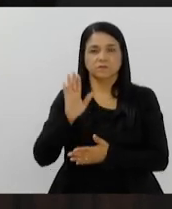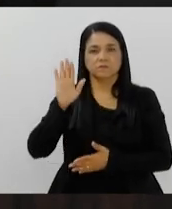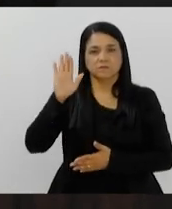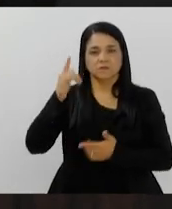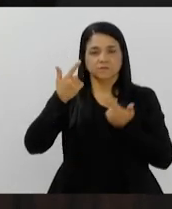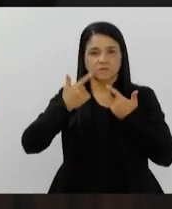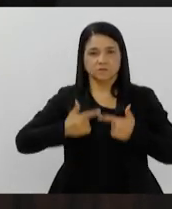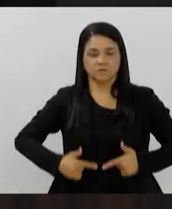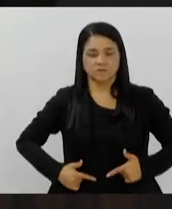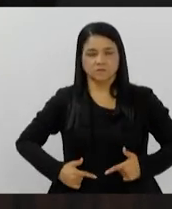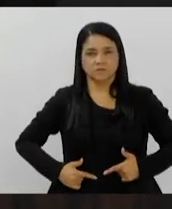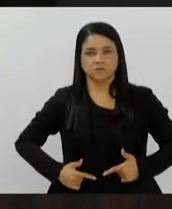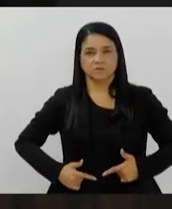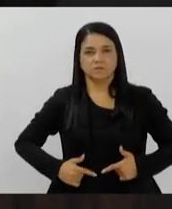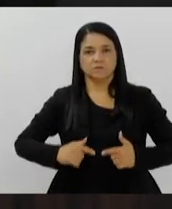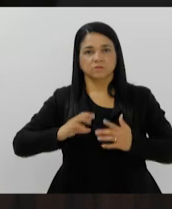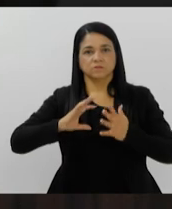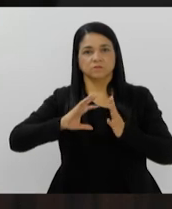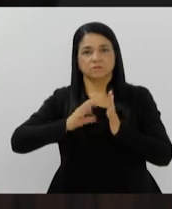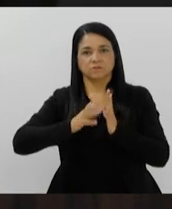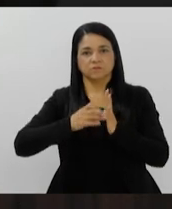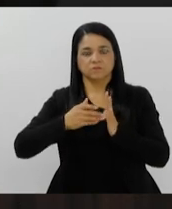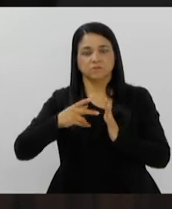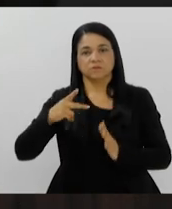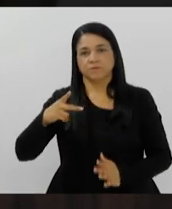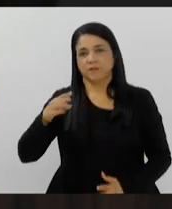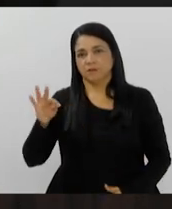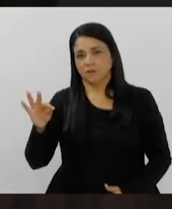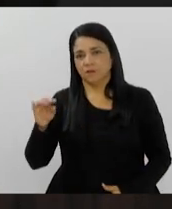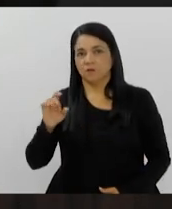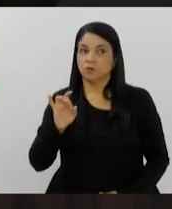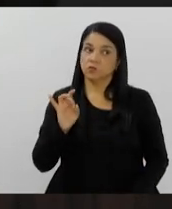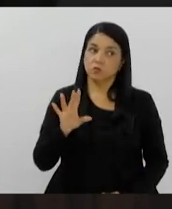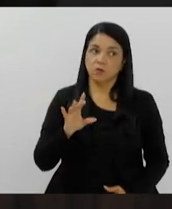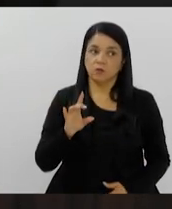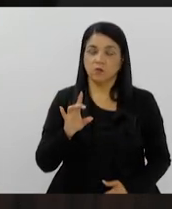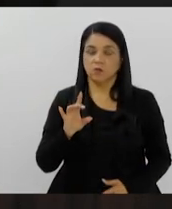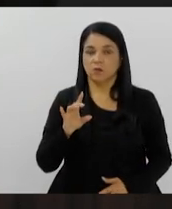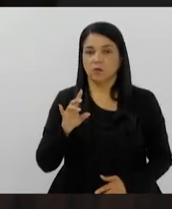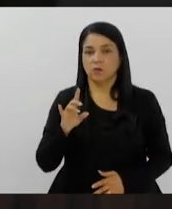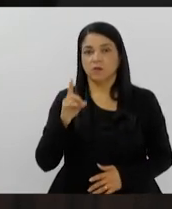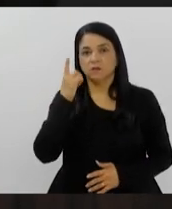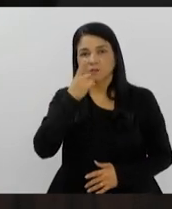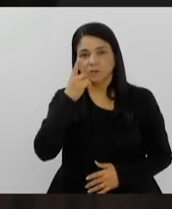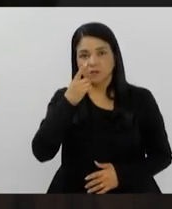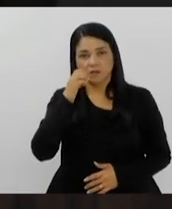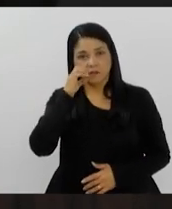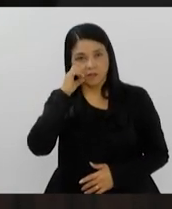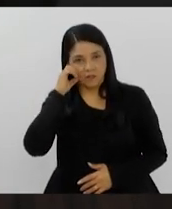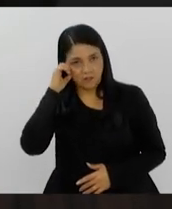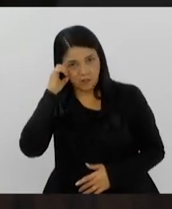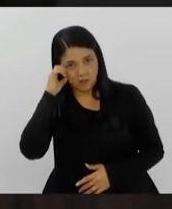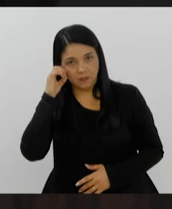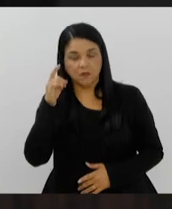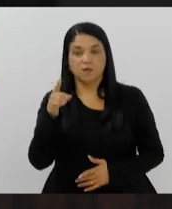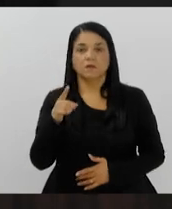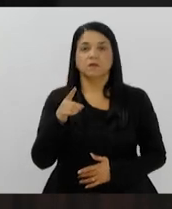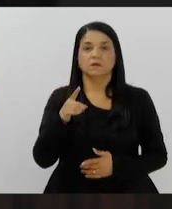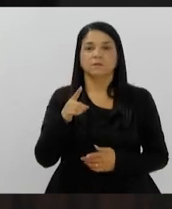Abstenção da bancada do PT ou só da deputada? Da deputada Élica, da deputada